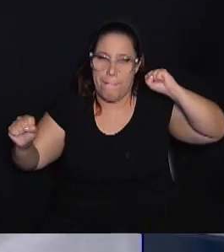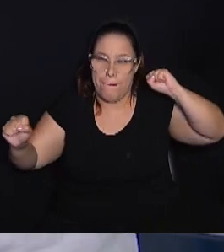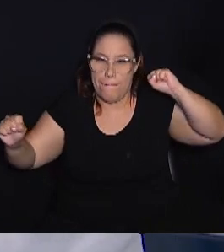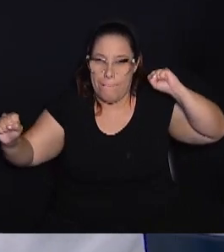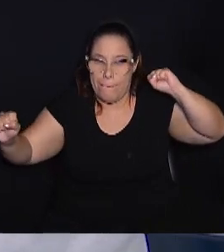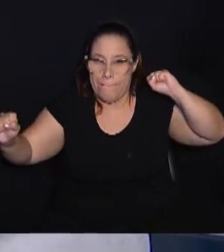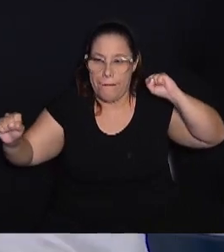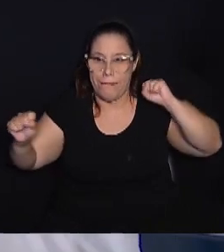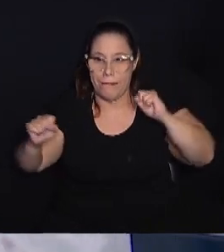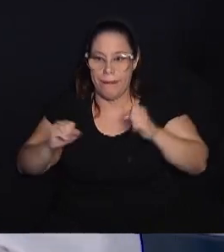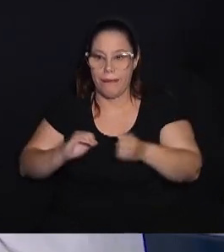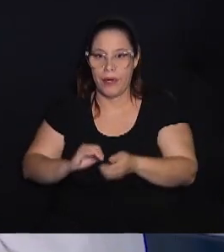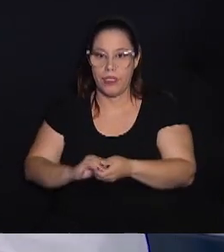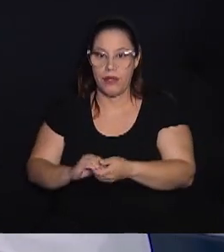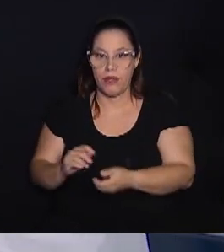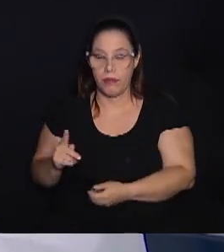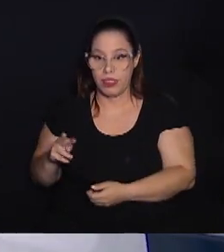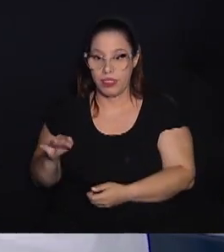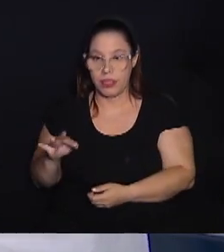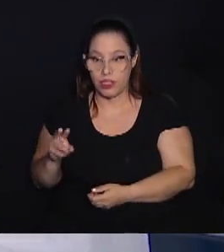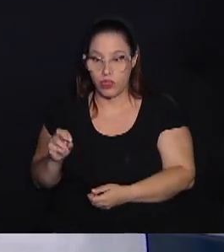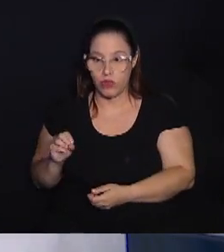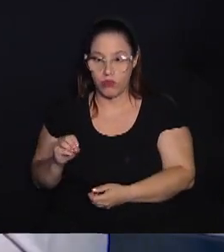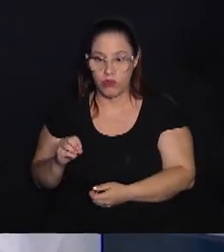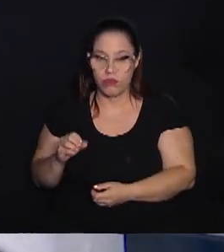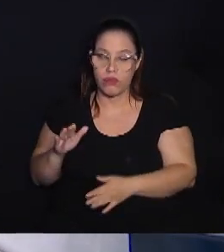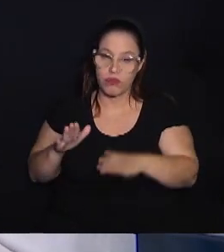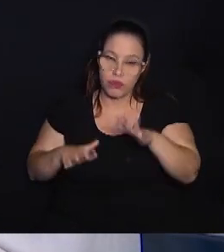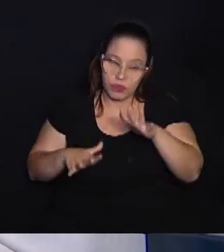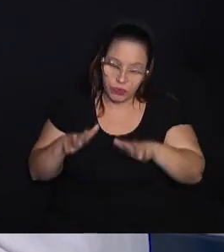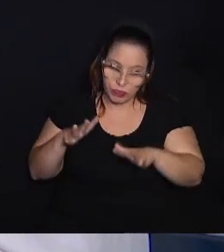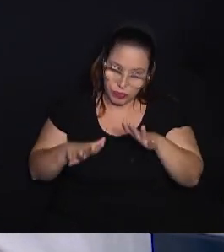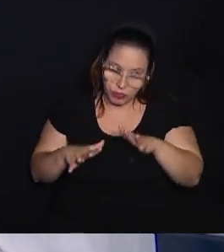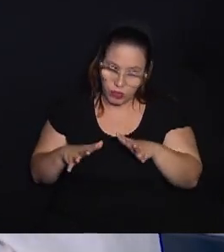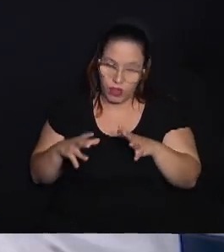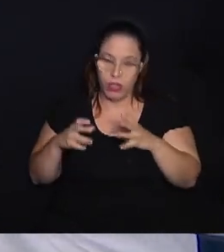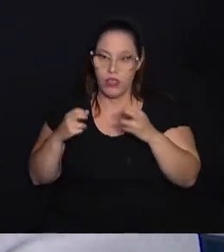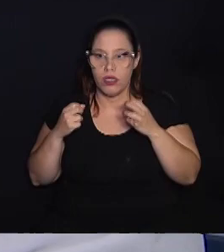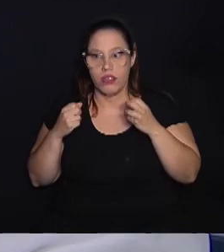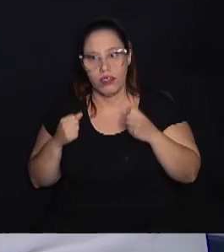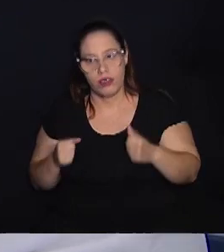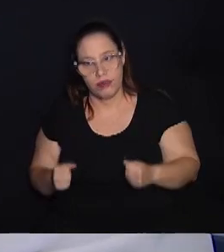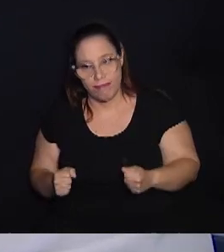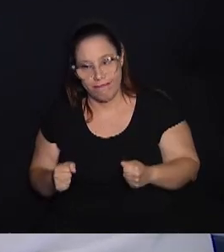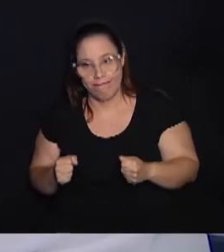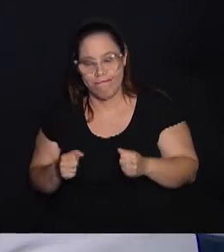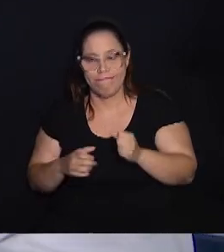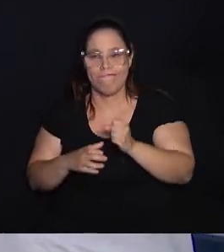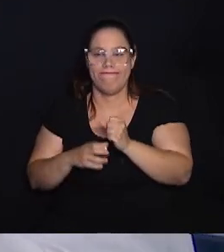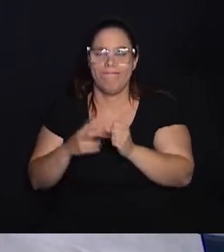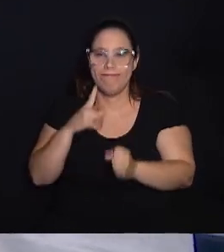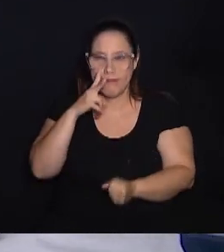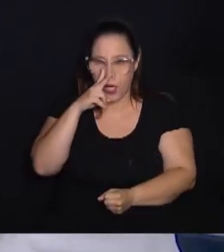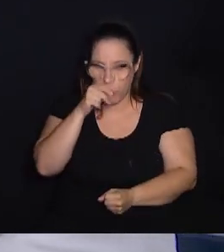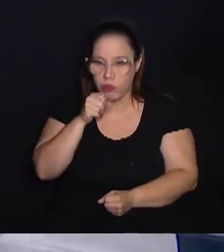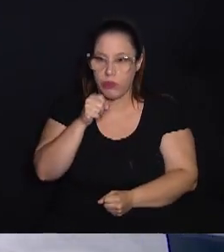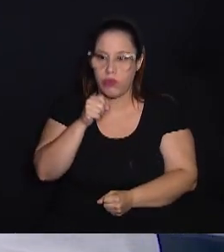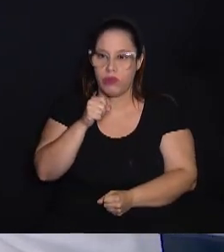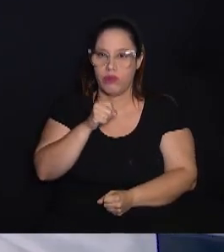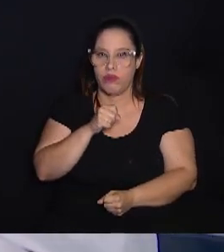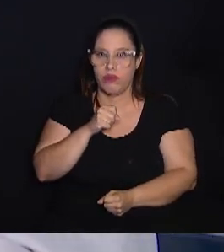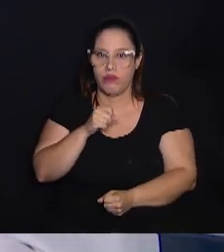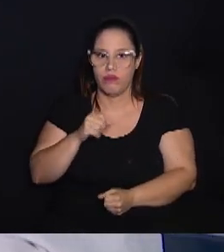que também existe o recrutamento da contração muscular. Então ele vai fazer movimentos que exigem uma estabilização,